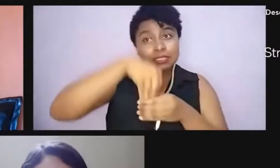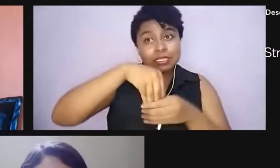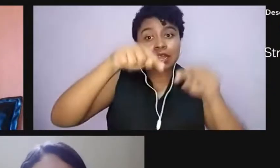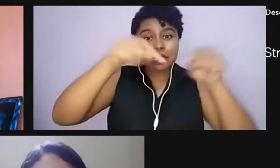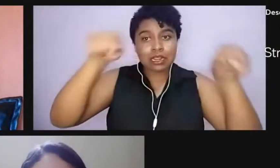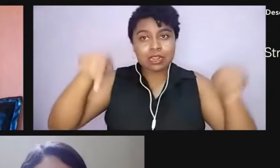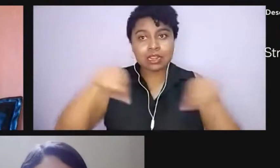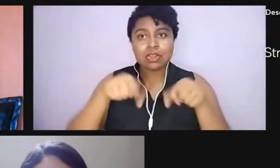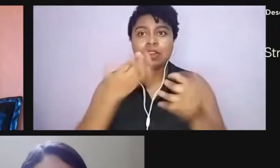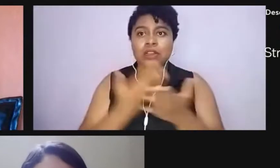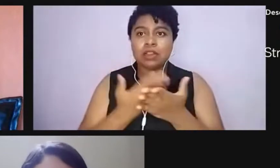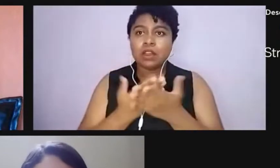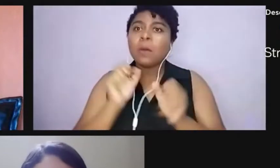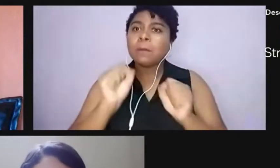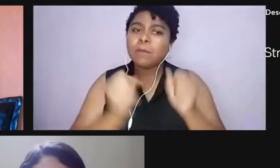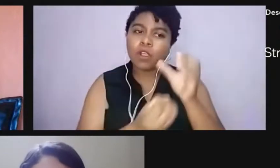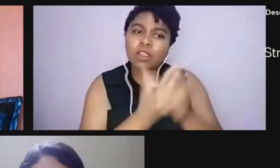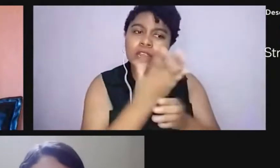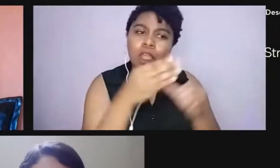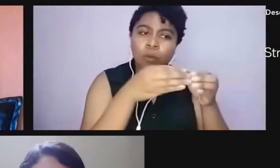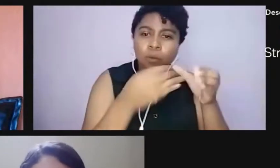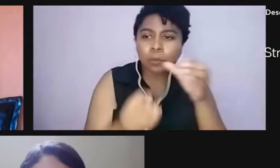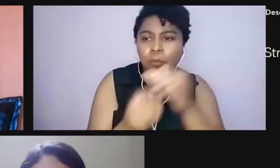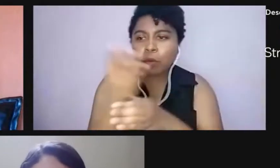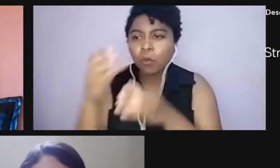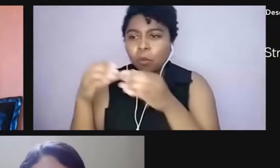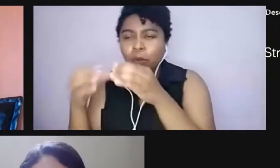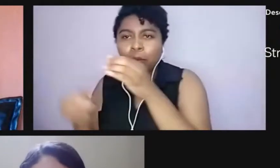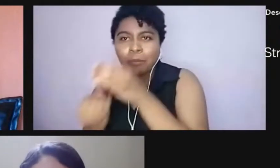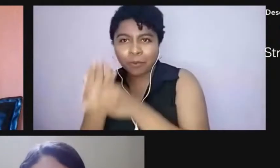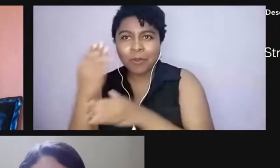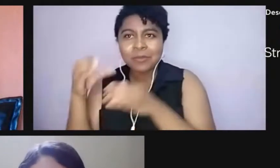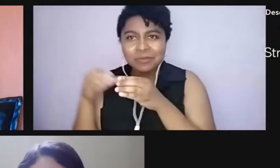grupinhos que vão conversar entre si para decidir